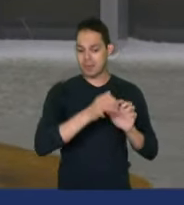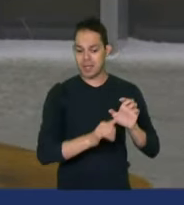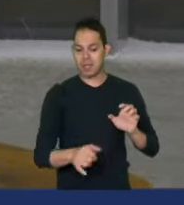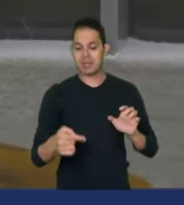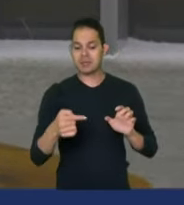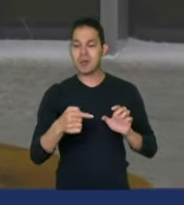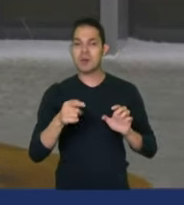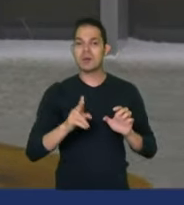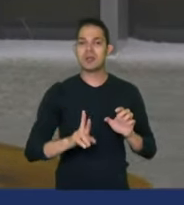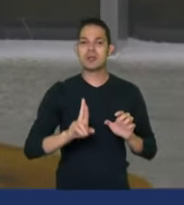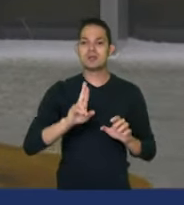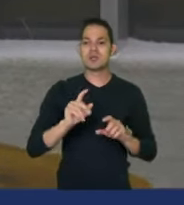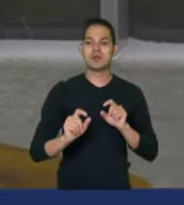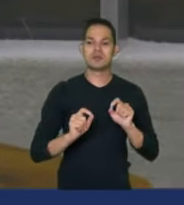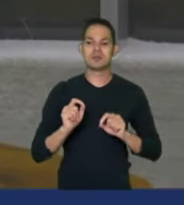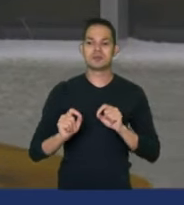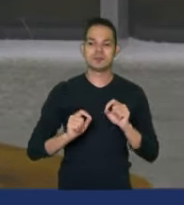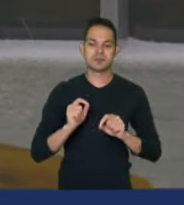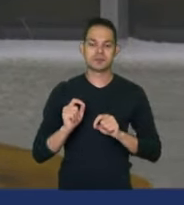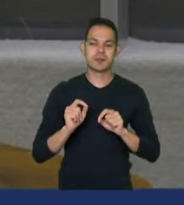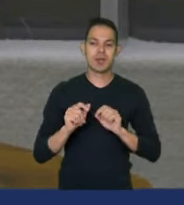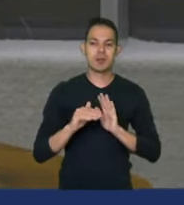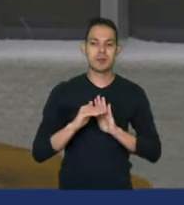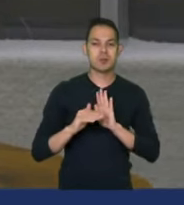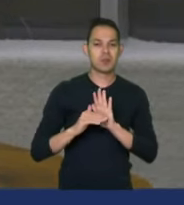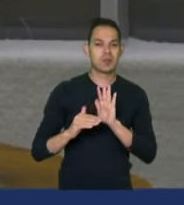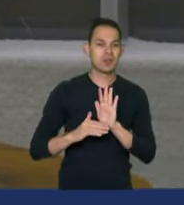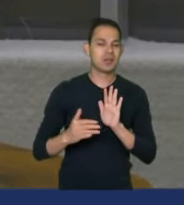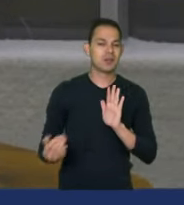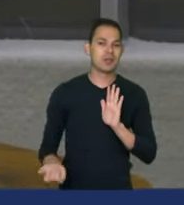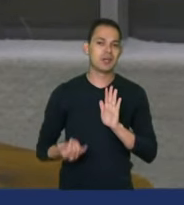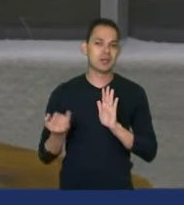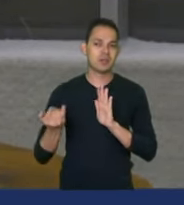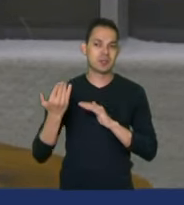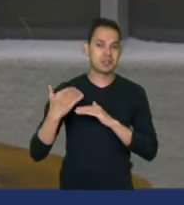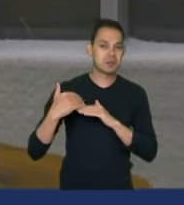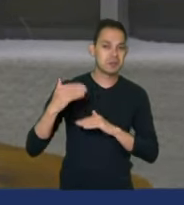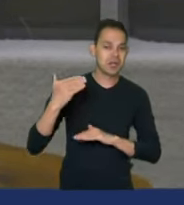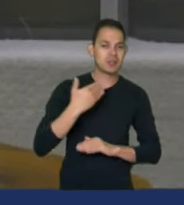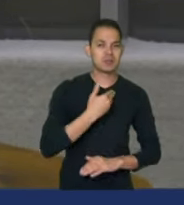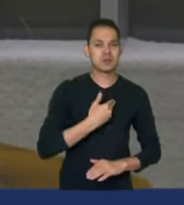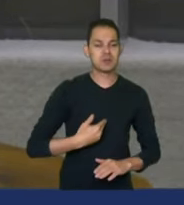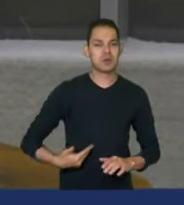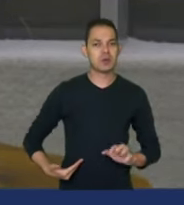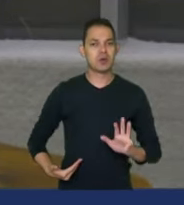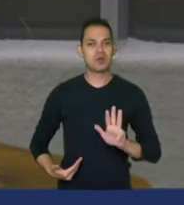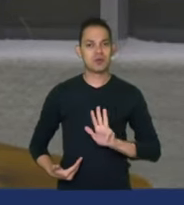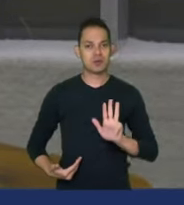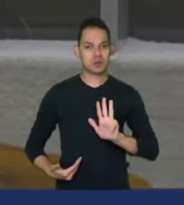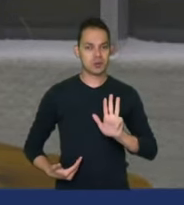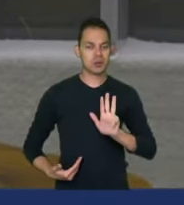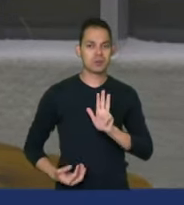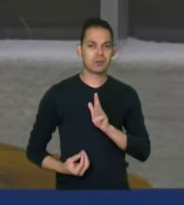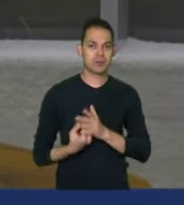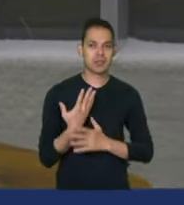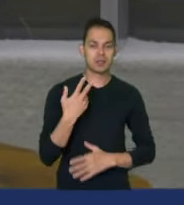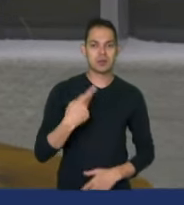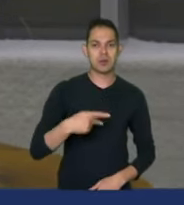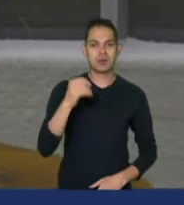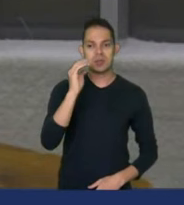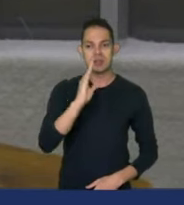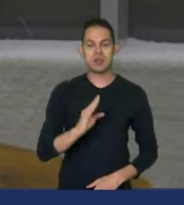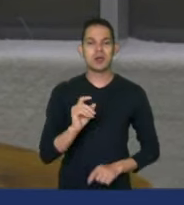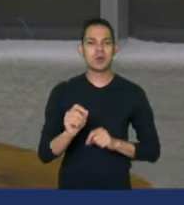pela implementação de um dos programas mais importantes que o governo Lula decidiu implantar no Brasil, que é o programa Luz para